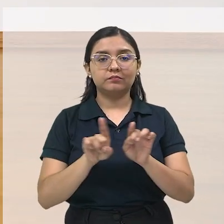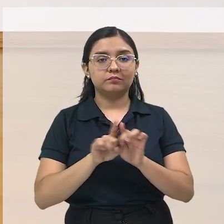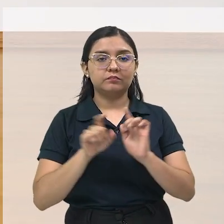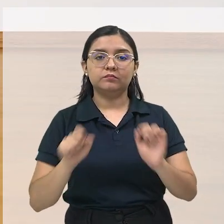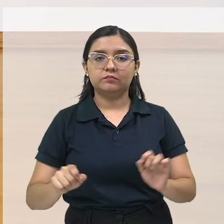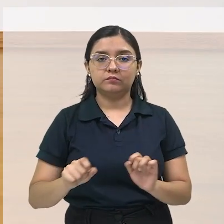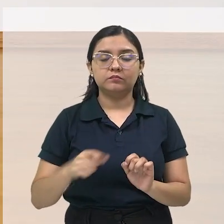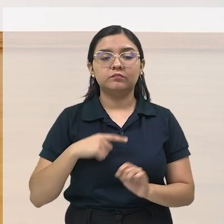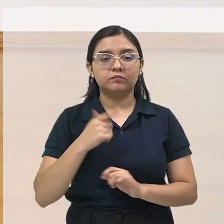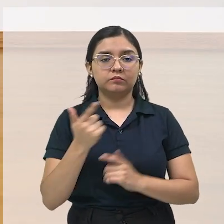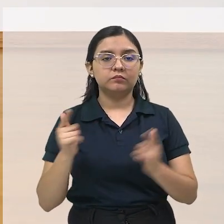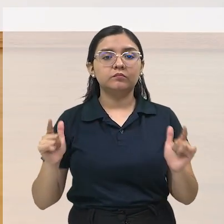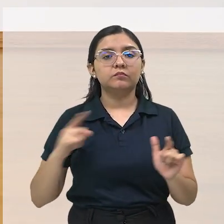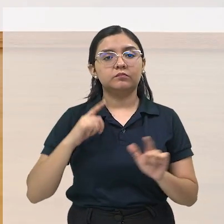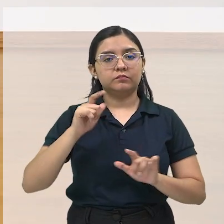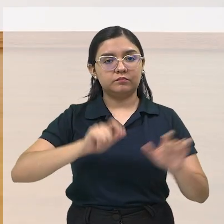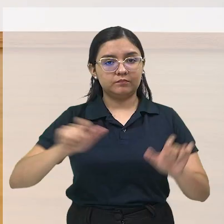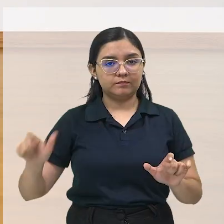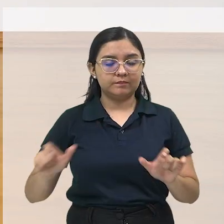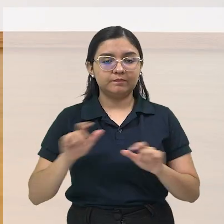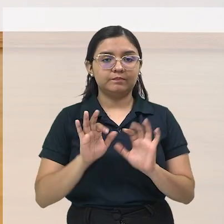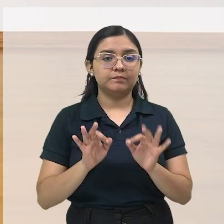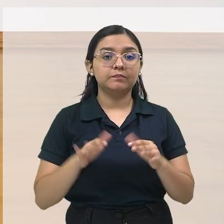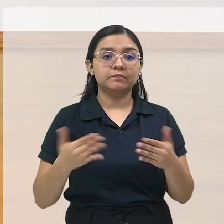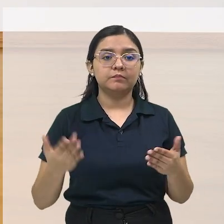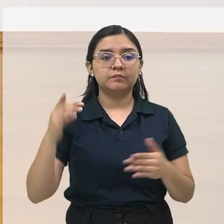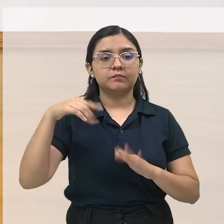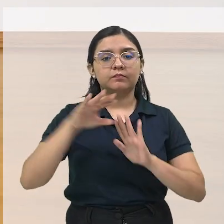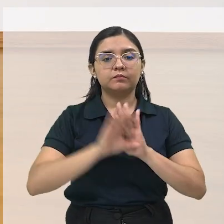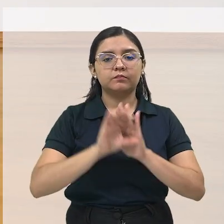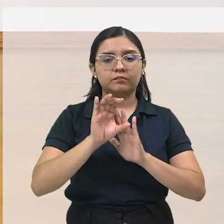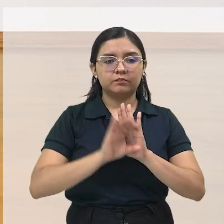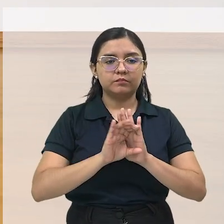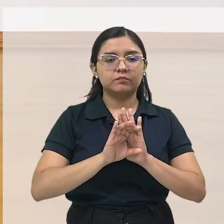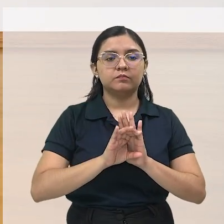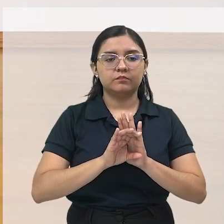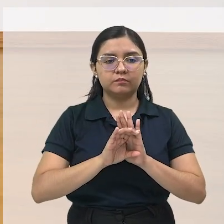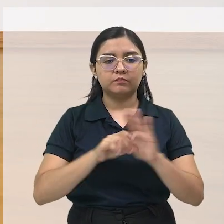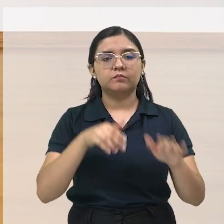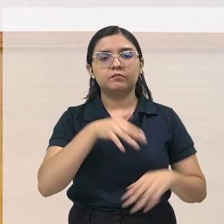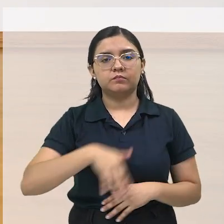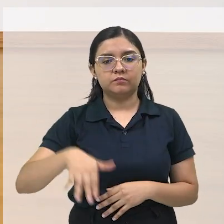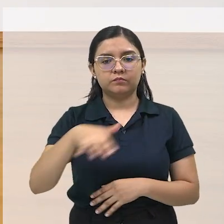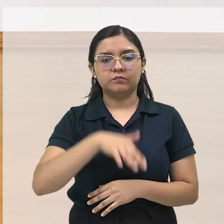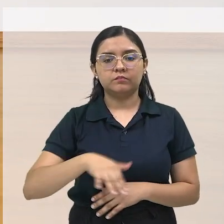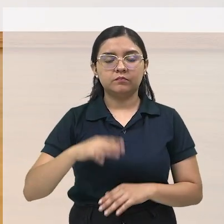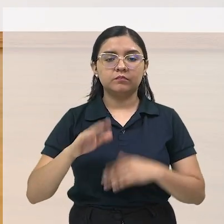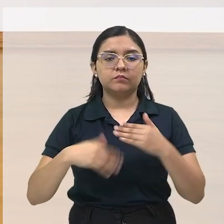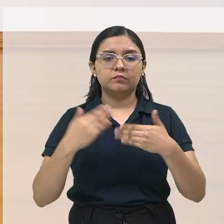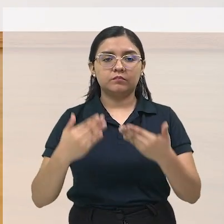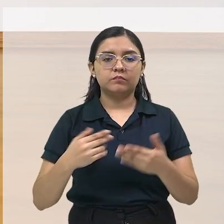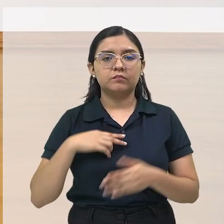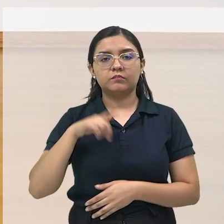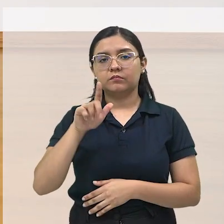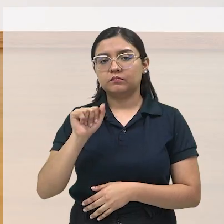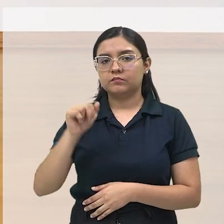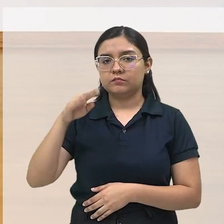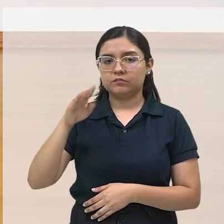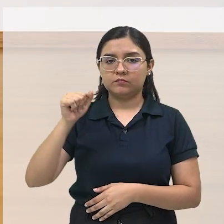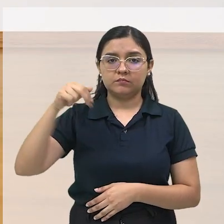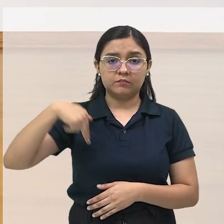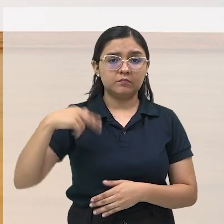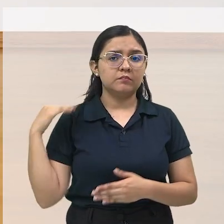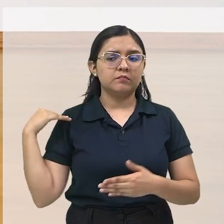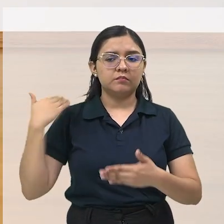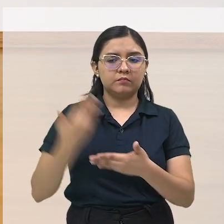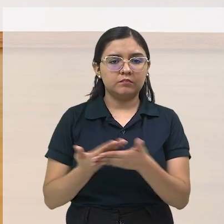como entre outras pessoas, certo? Então esse conceito de kinesfera, ele foi desenvolvido pelo Laban e até hoje